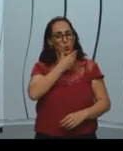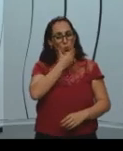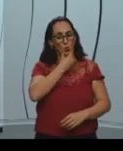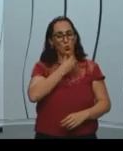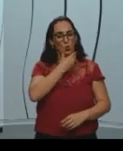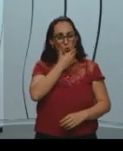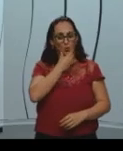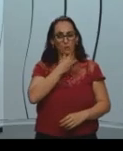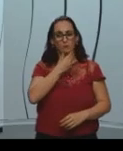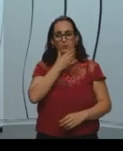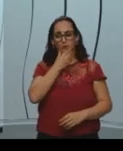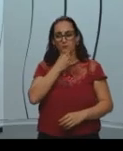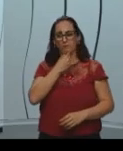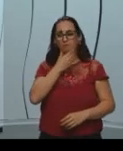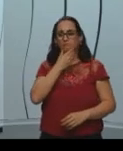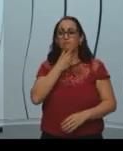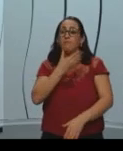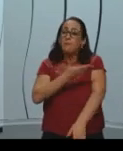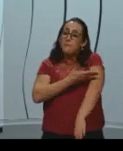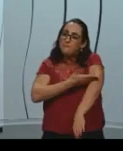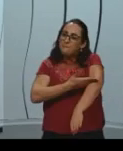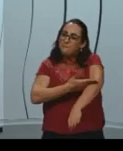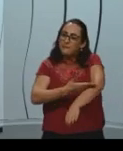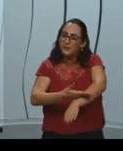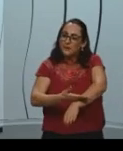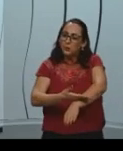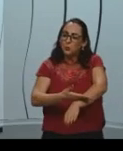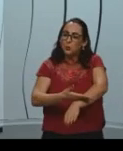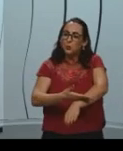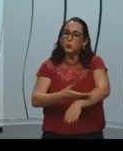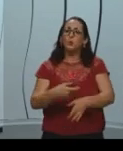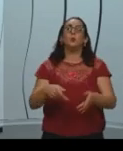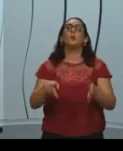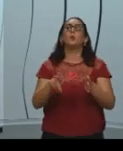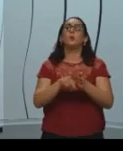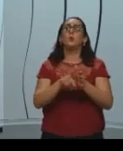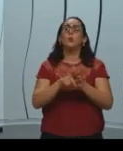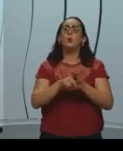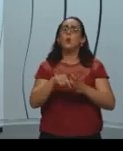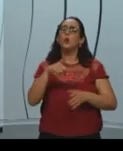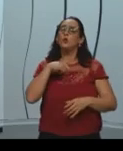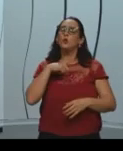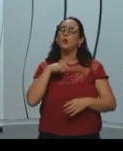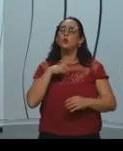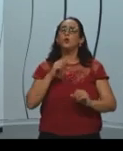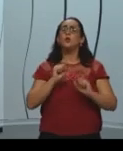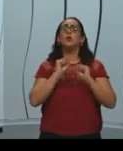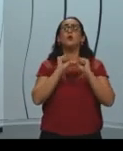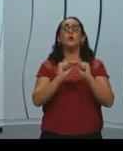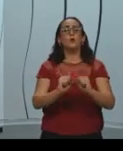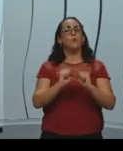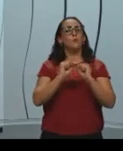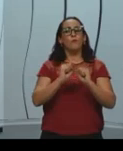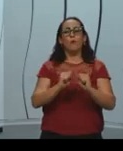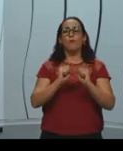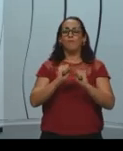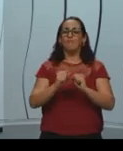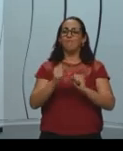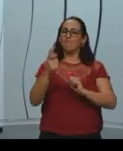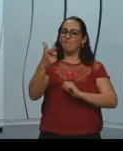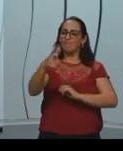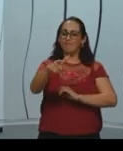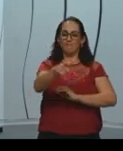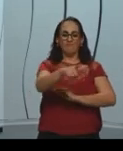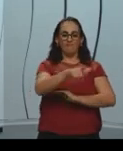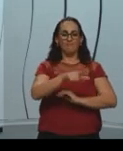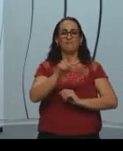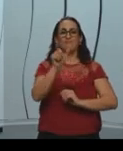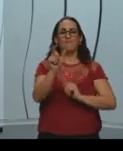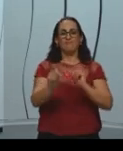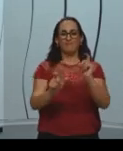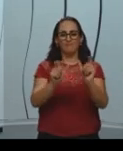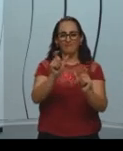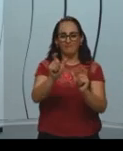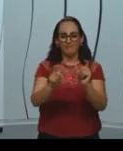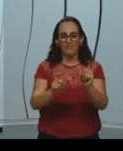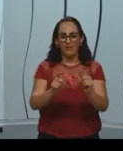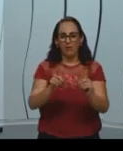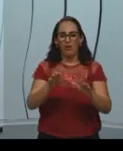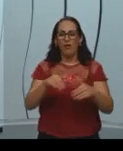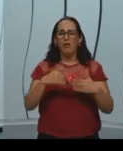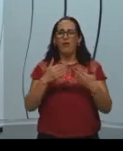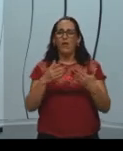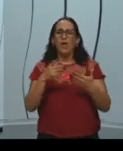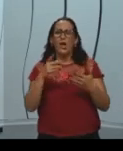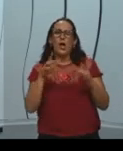né, branco, e que existia e que possuía poderes sobre os demais. Então, esse modelo de